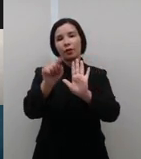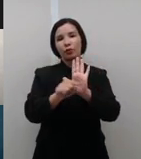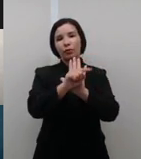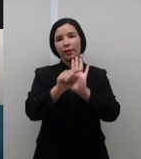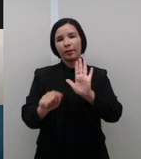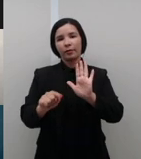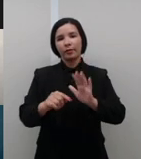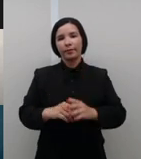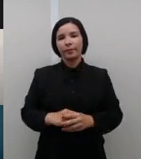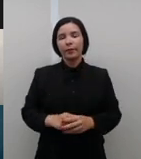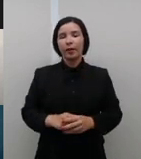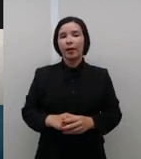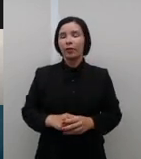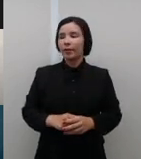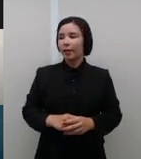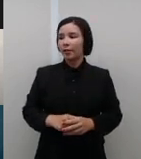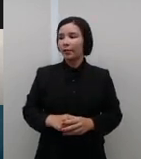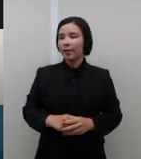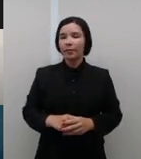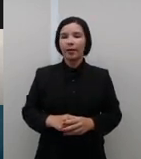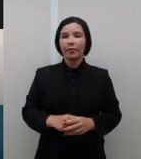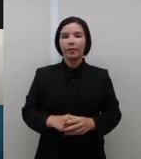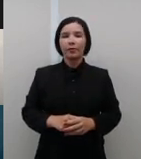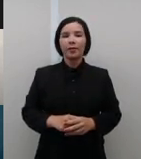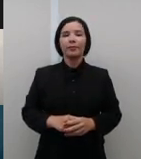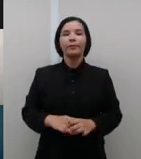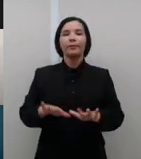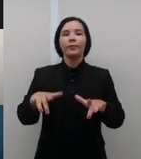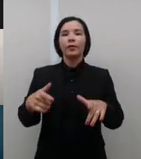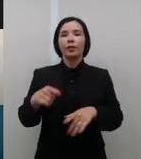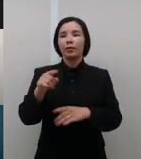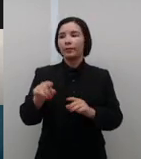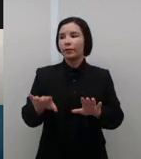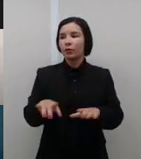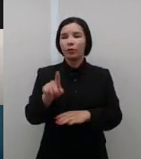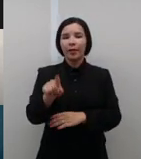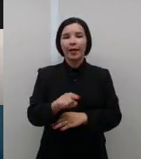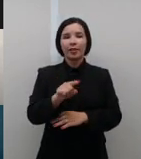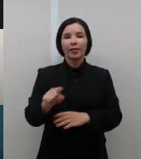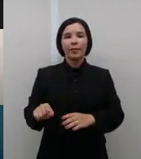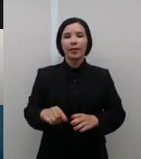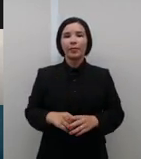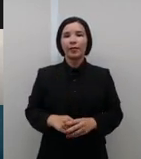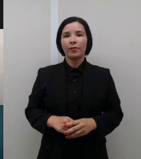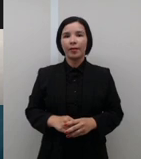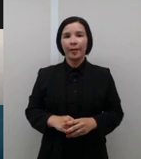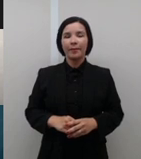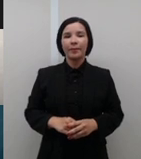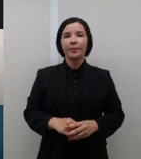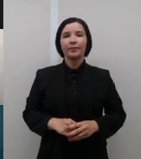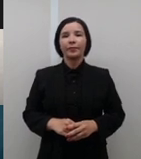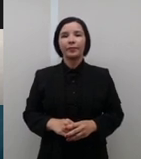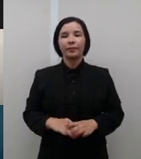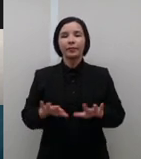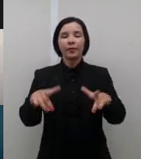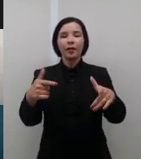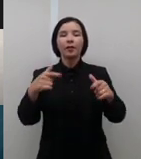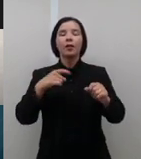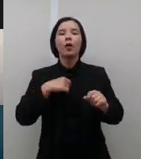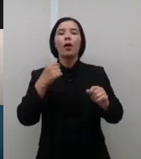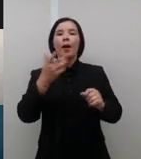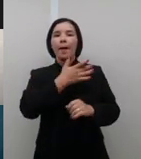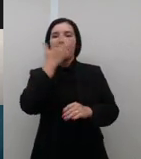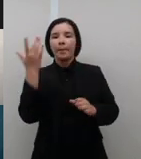então, fixada essa premissa, verificar o que efetivamente ocorreu. E surgiu-se o impetrante na